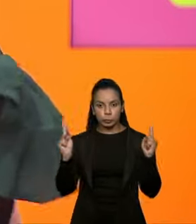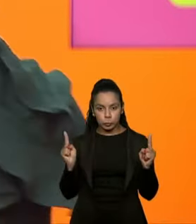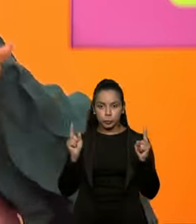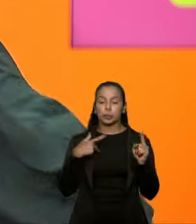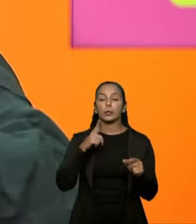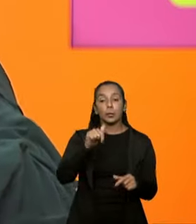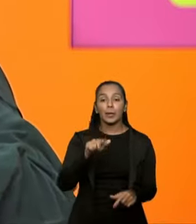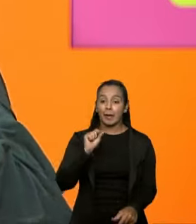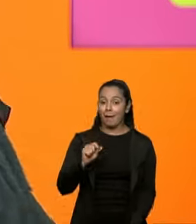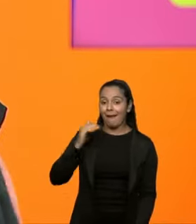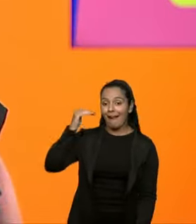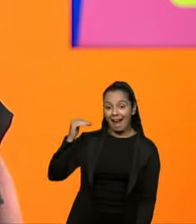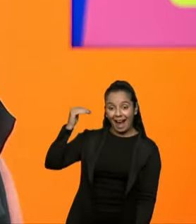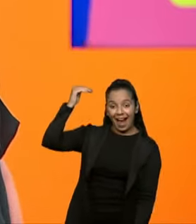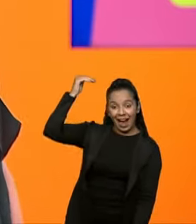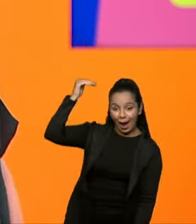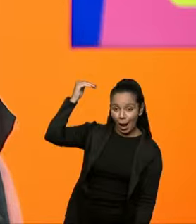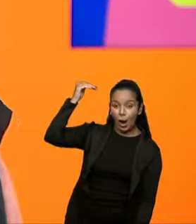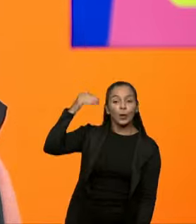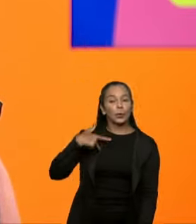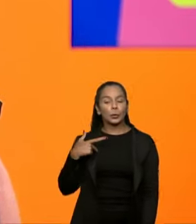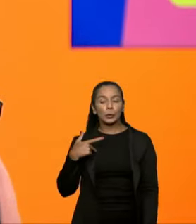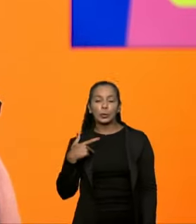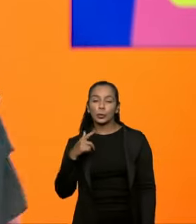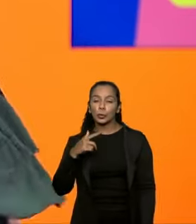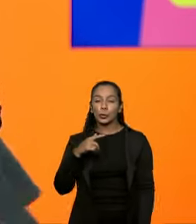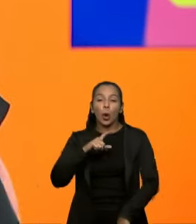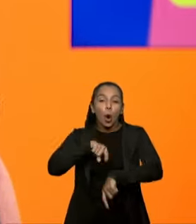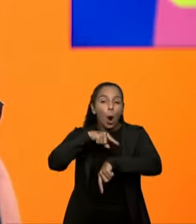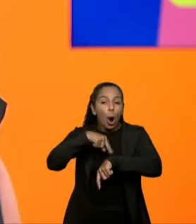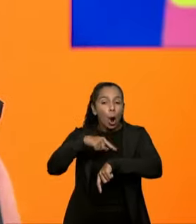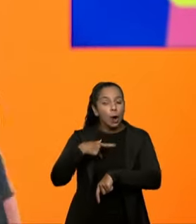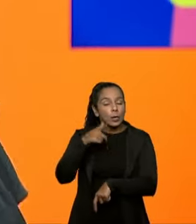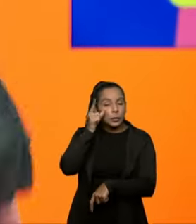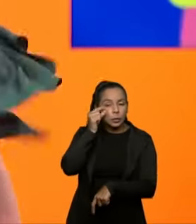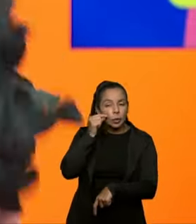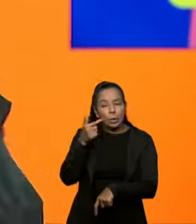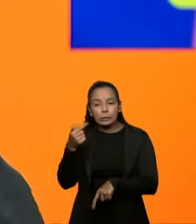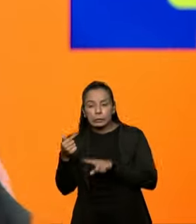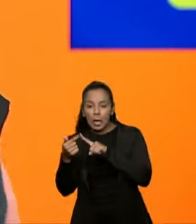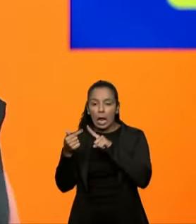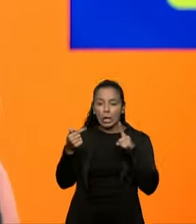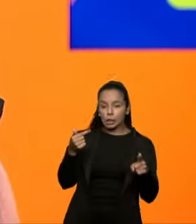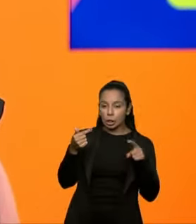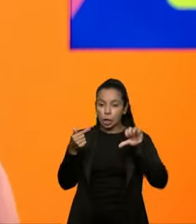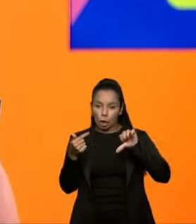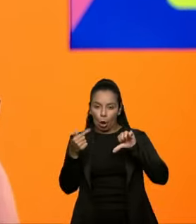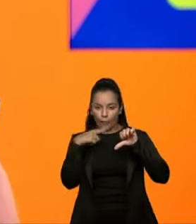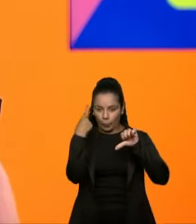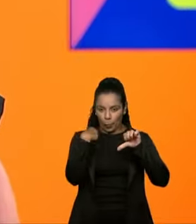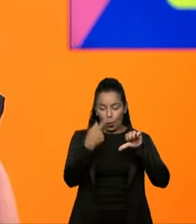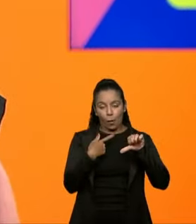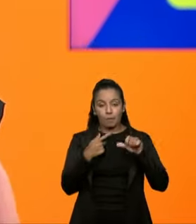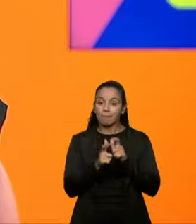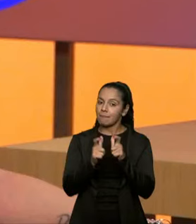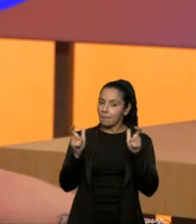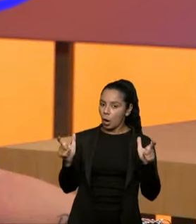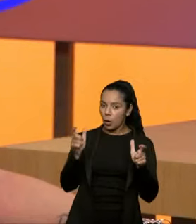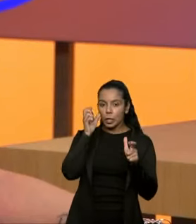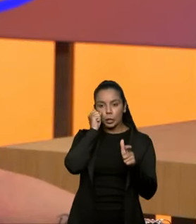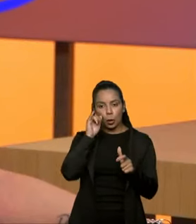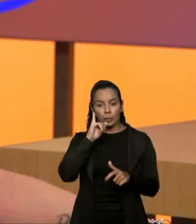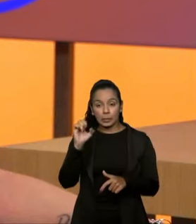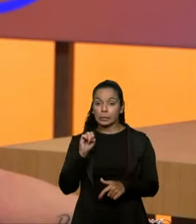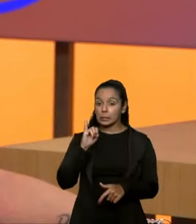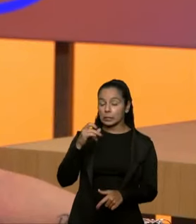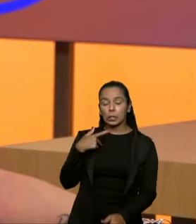dos adultos gira em torno de 7 a 9 horas. Isso é uma média. Uhum. Por quê? Porque a maioria dos adultos dorme isso. Se eu durmo